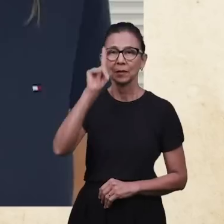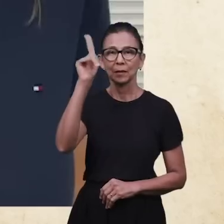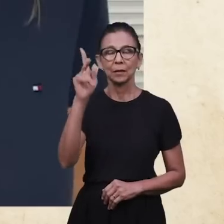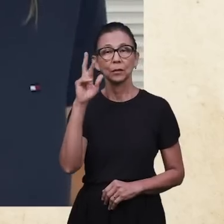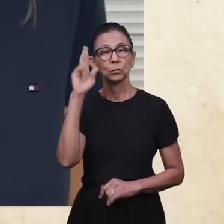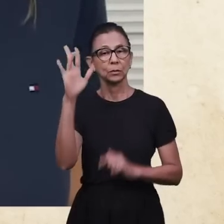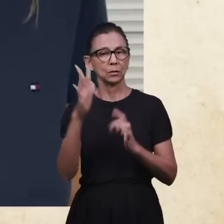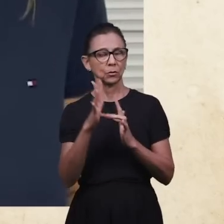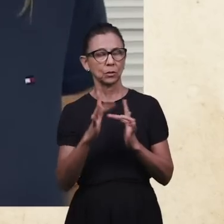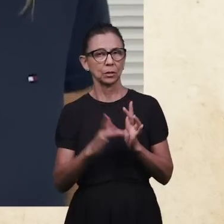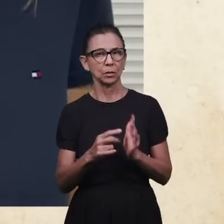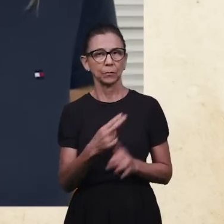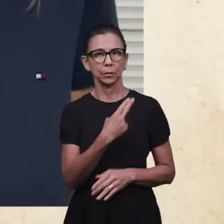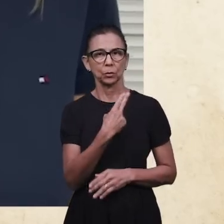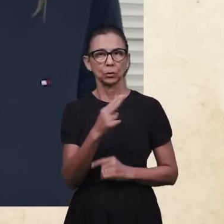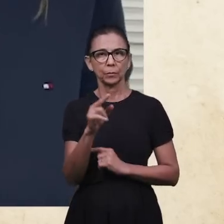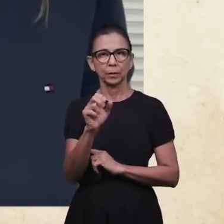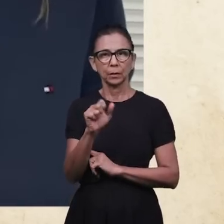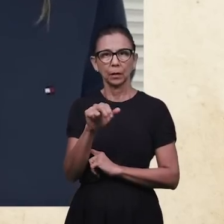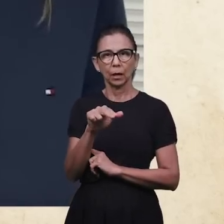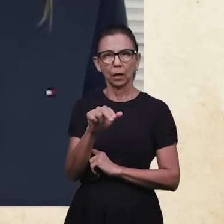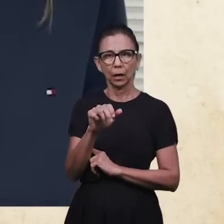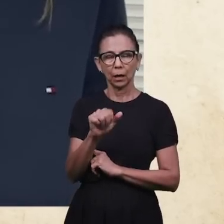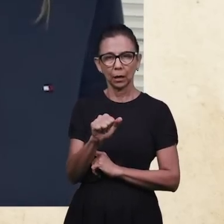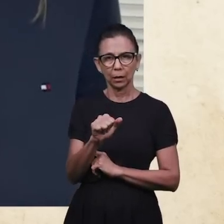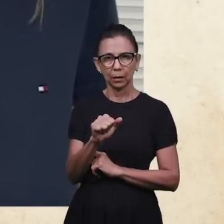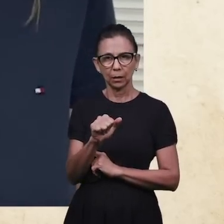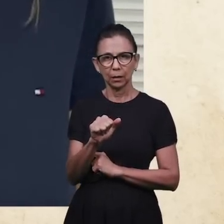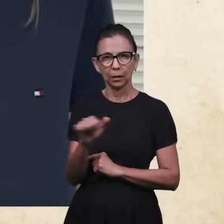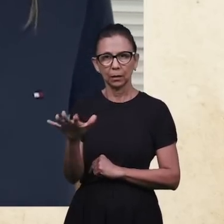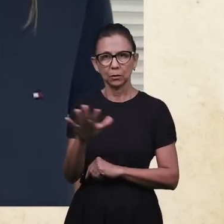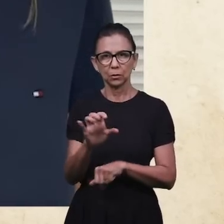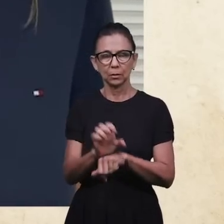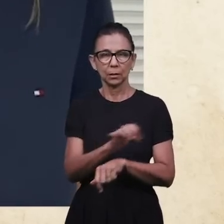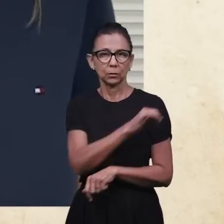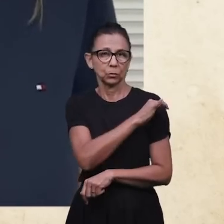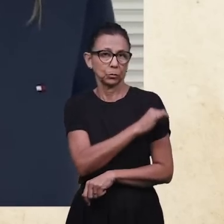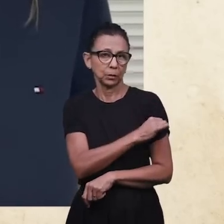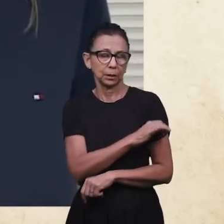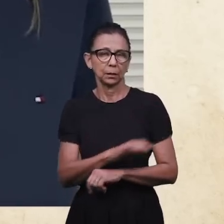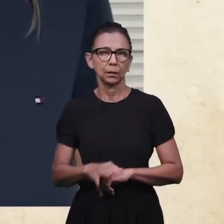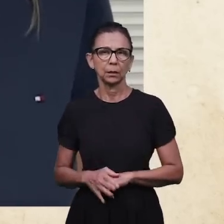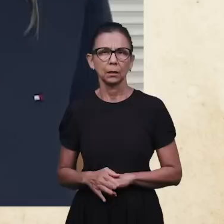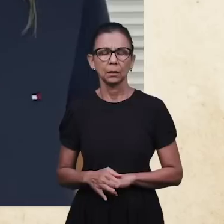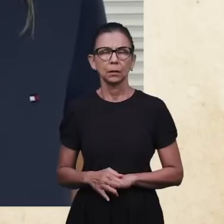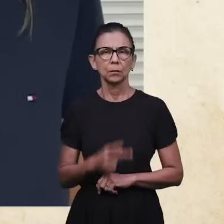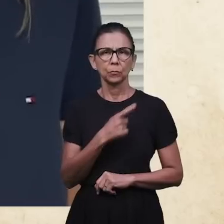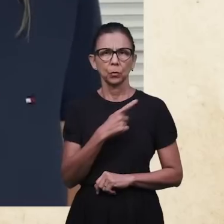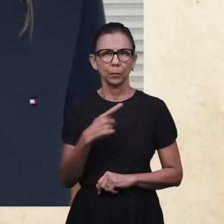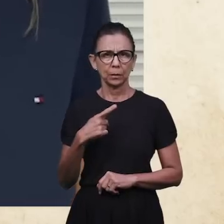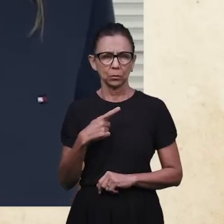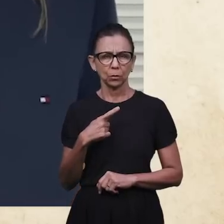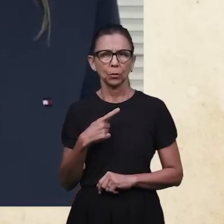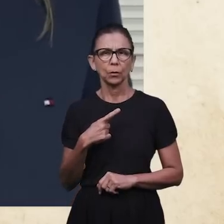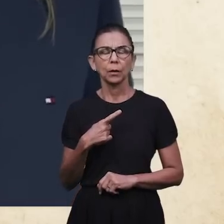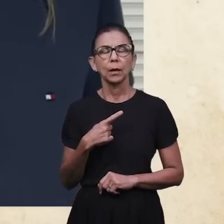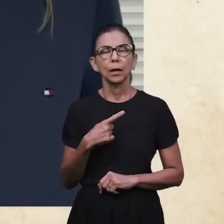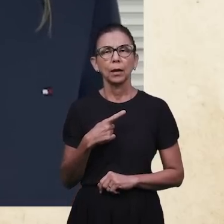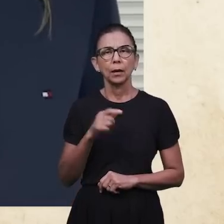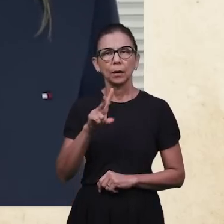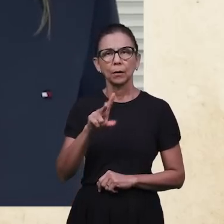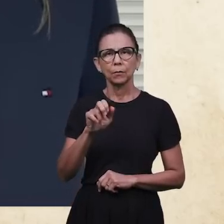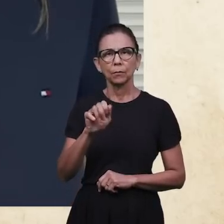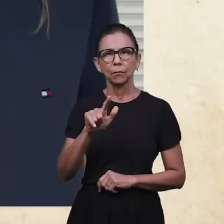A paz do Senhor Jesus. Eu sou Ana Beatriz, da Igreja de Ipanema, no Rio de Janeiro, pelo ministério do pastor Walter Babo.